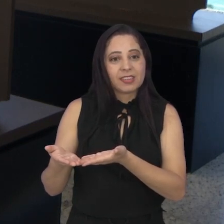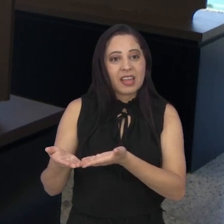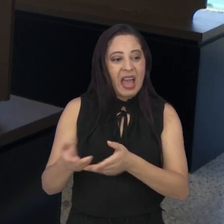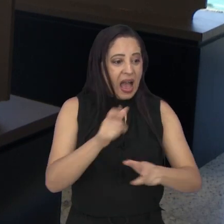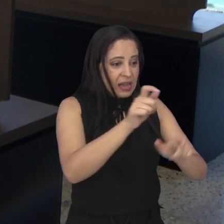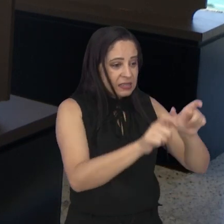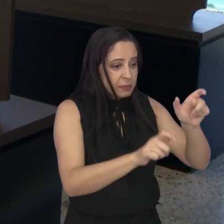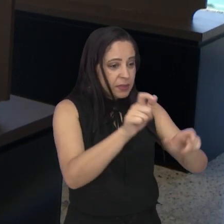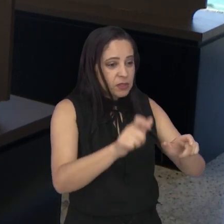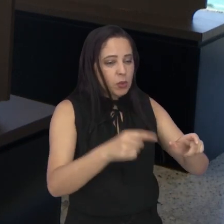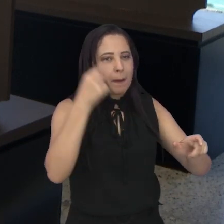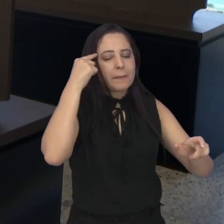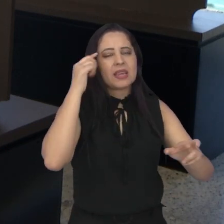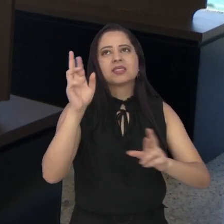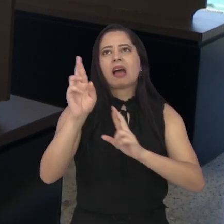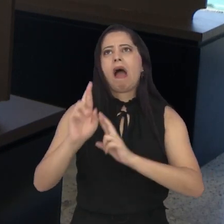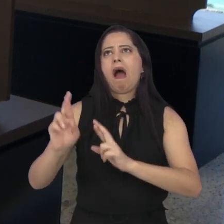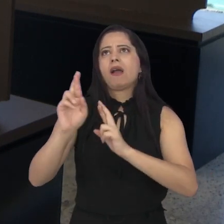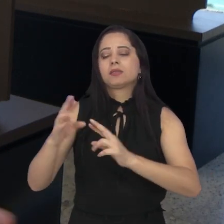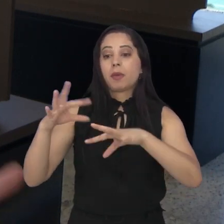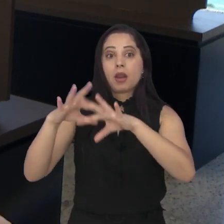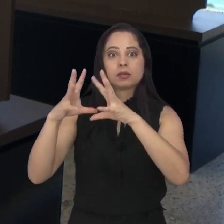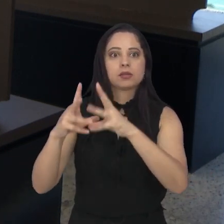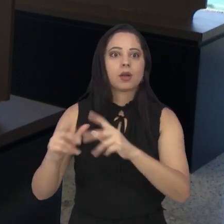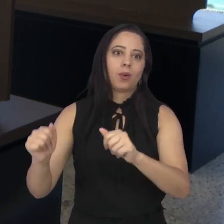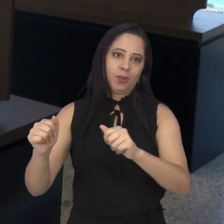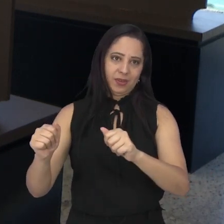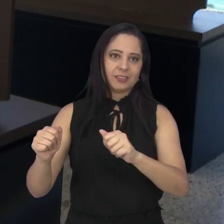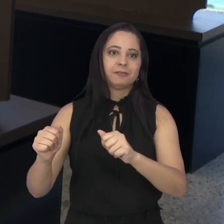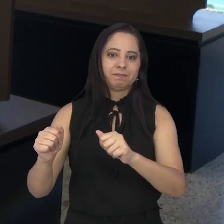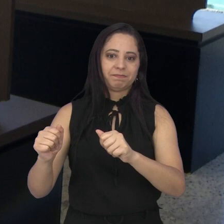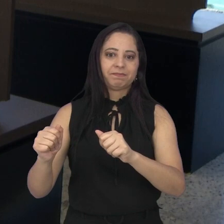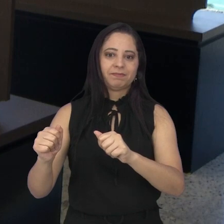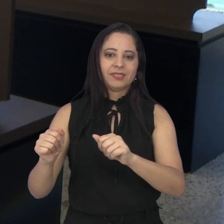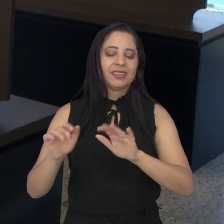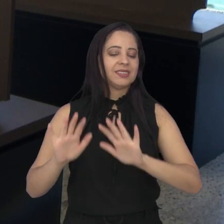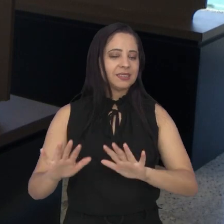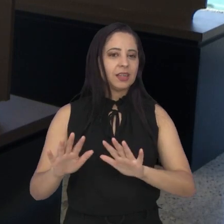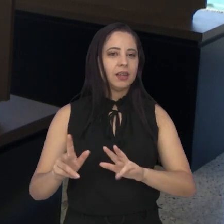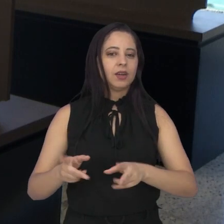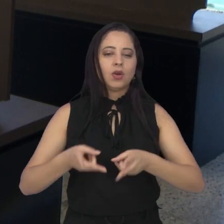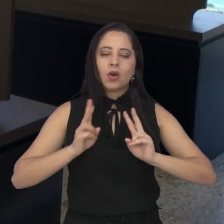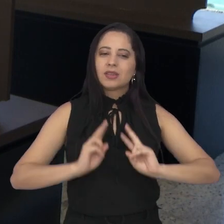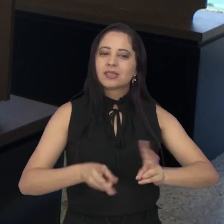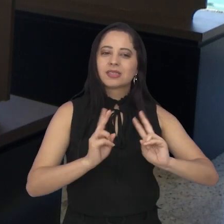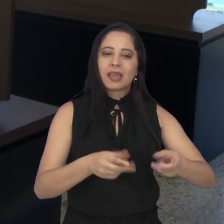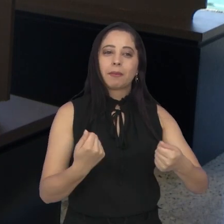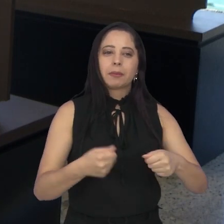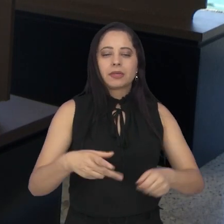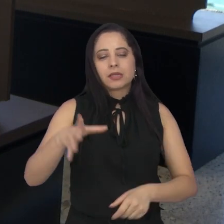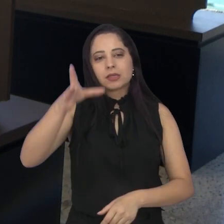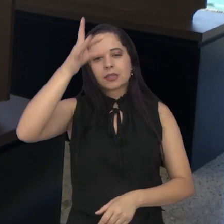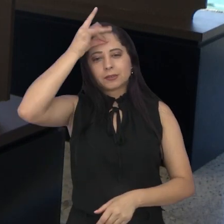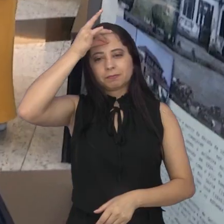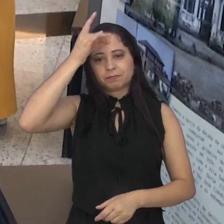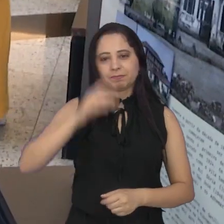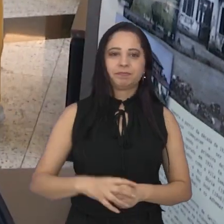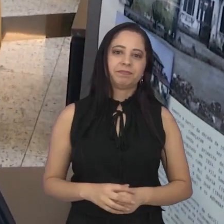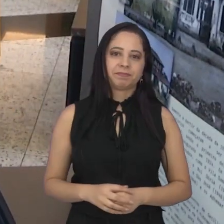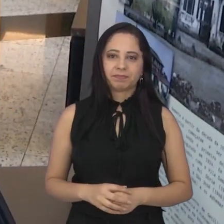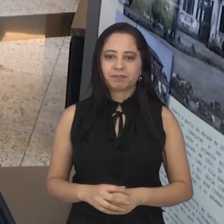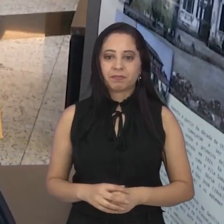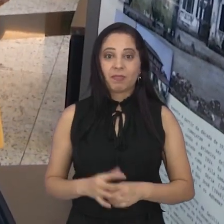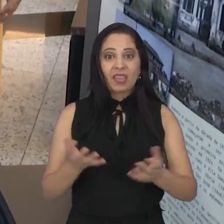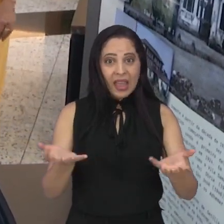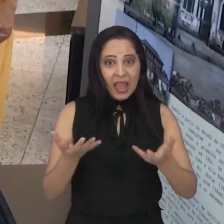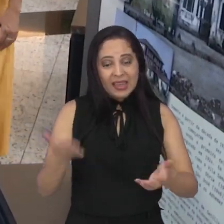Esperança. Os historiadores nos falam, né? Era Cidade Esperança. Então, é sempre cultivar isso. E